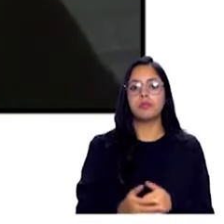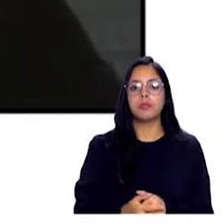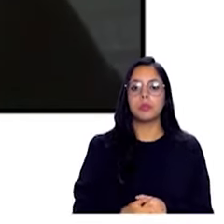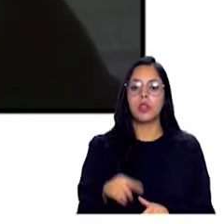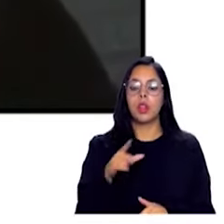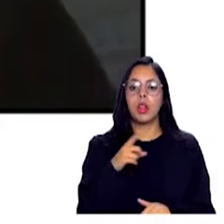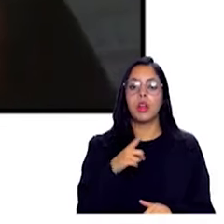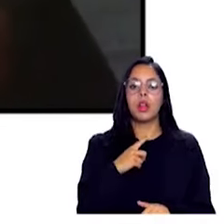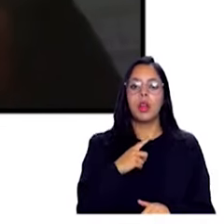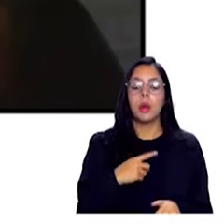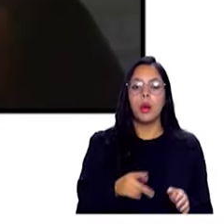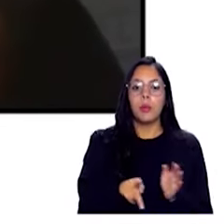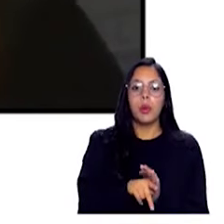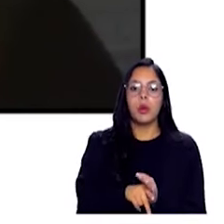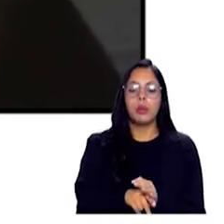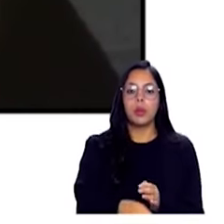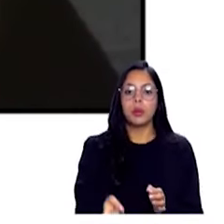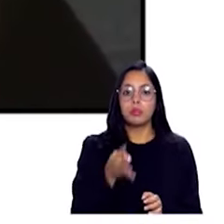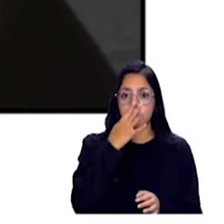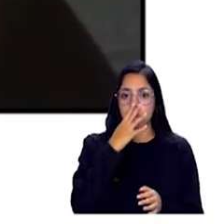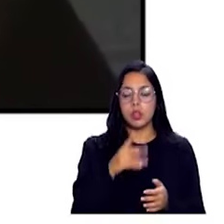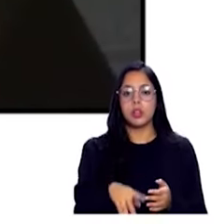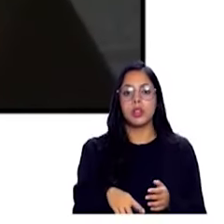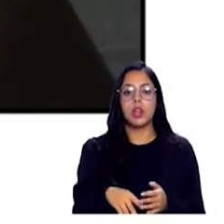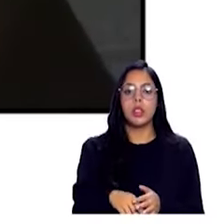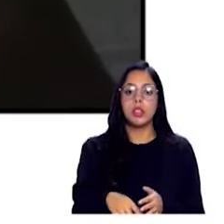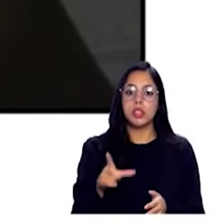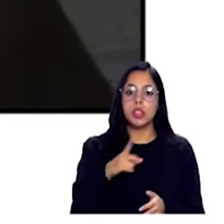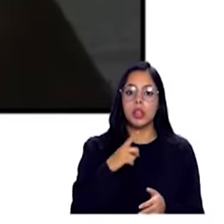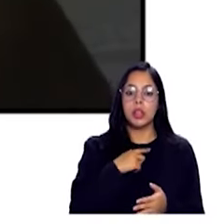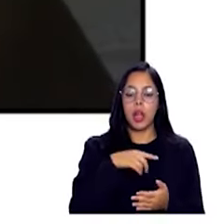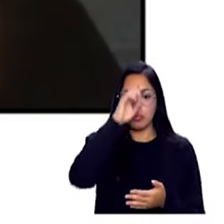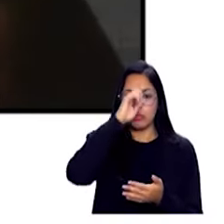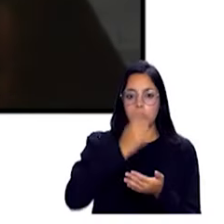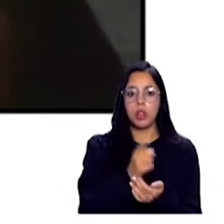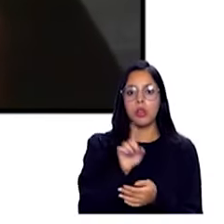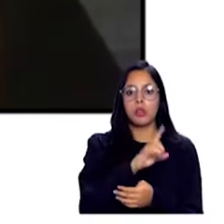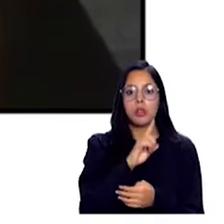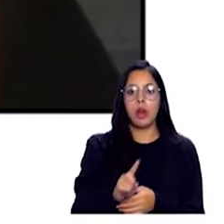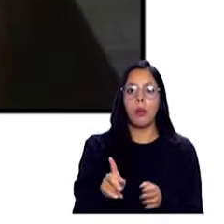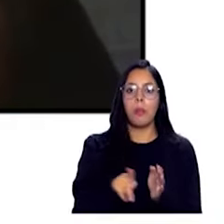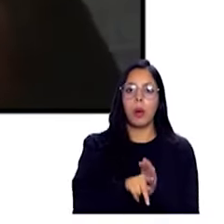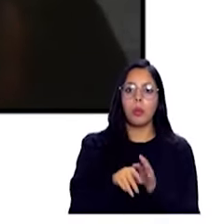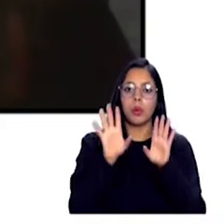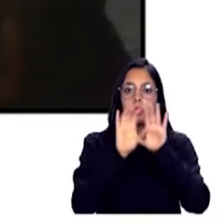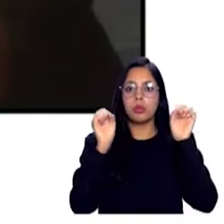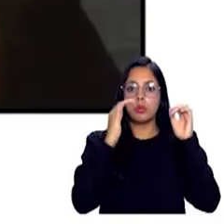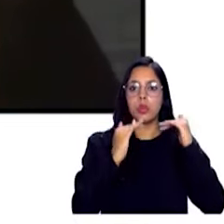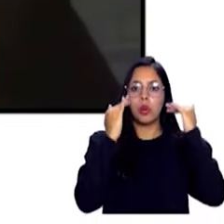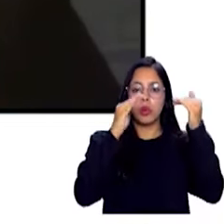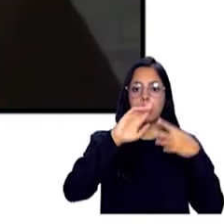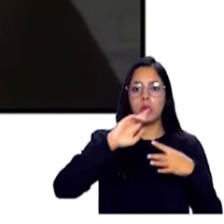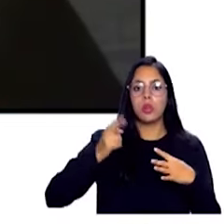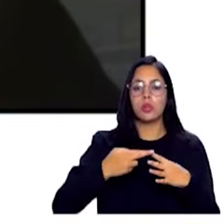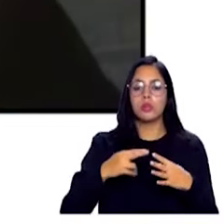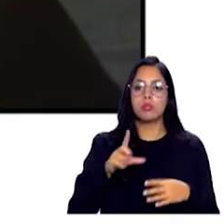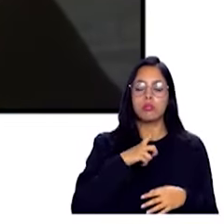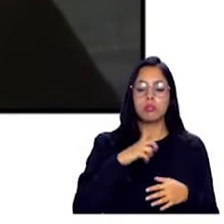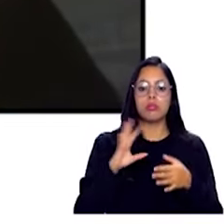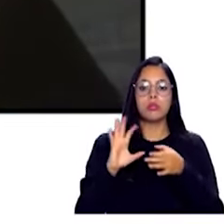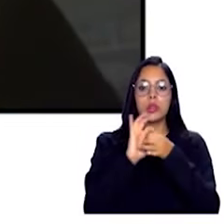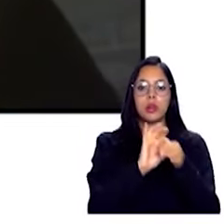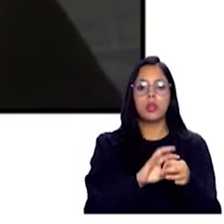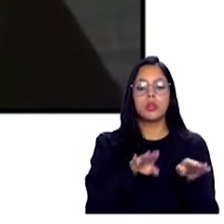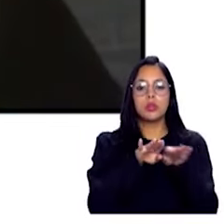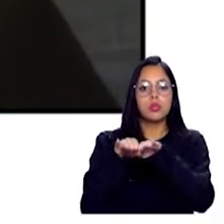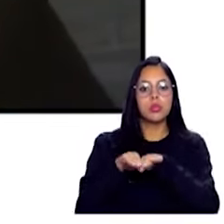cacional que é o requisito de admissibilidade para o recurso para o tribunal Supremo Se liga à necessidade de uniformização